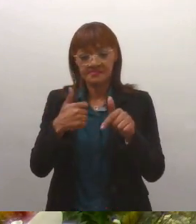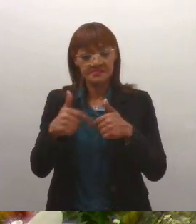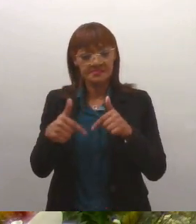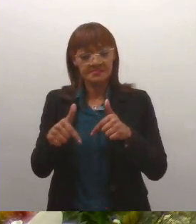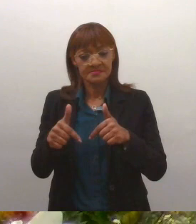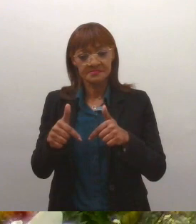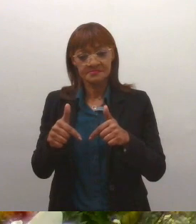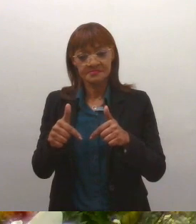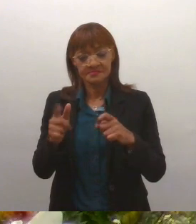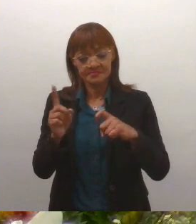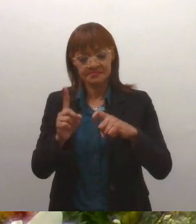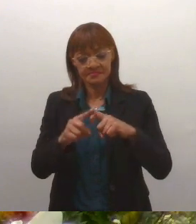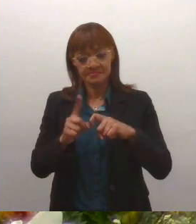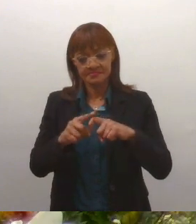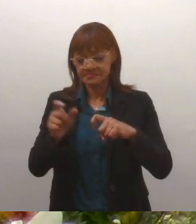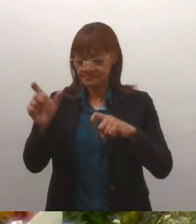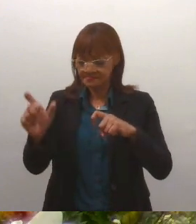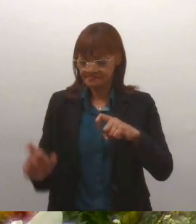político que